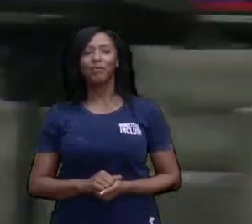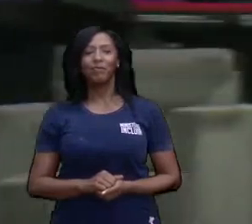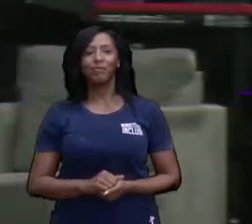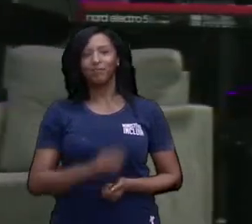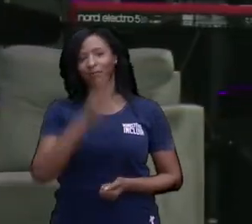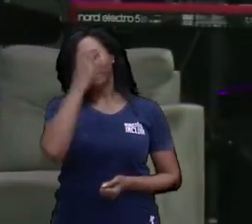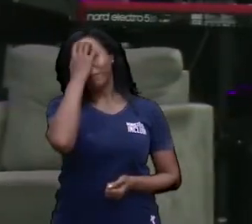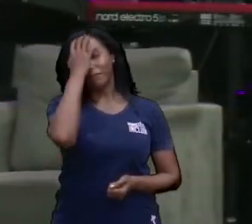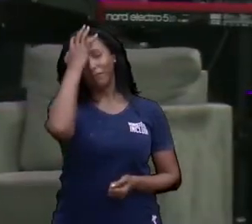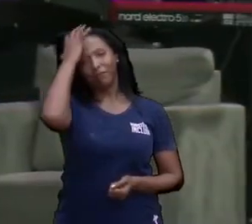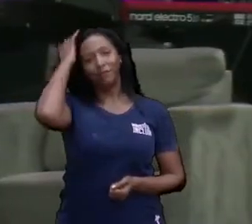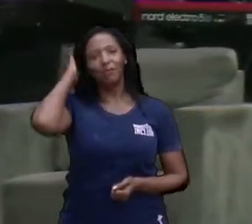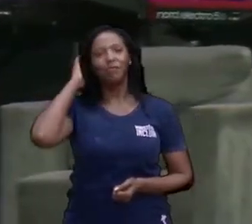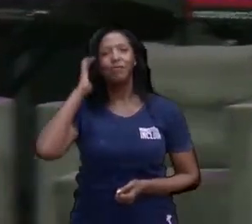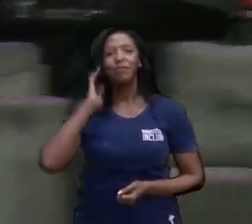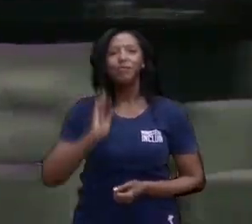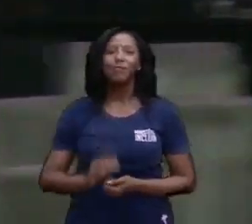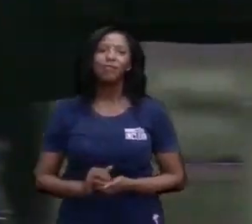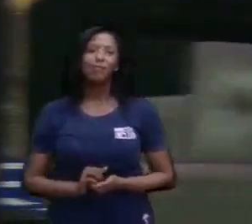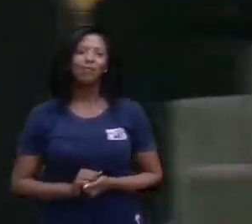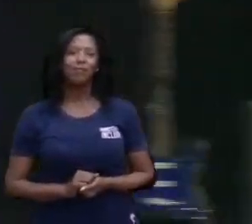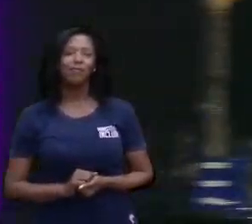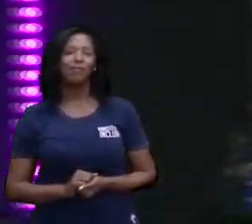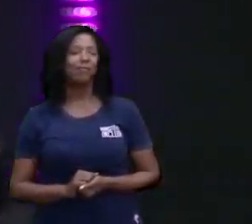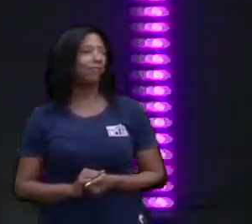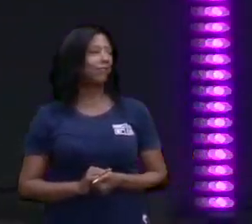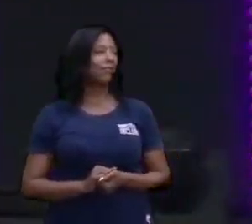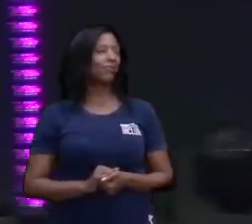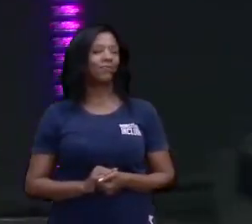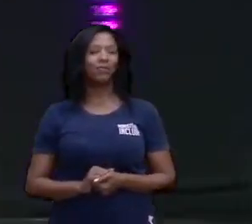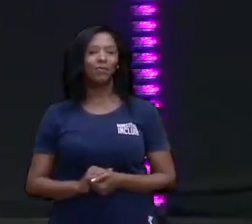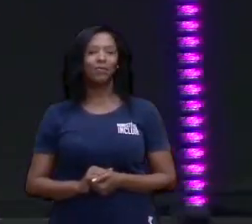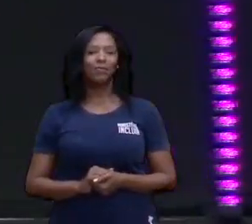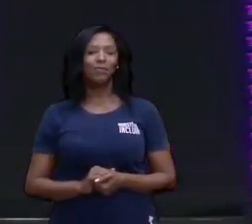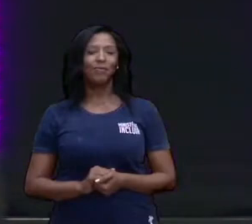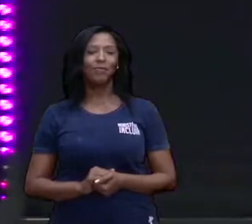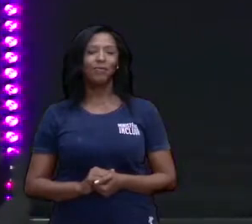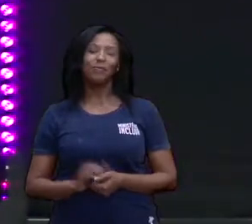E aí Olá queridos